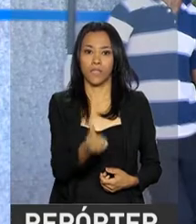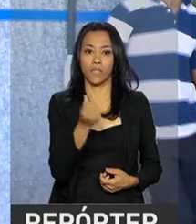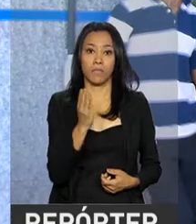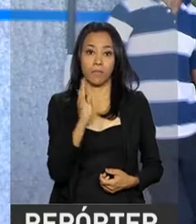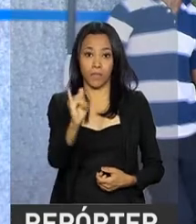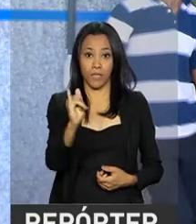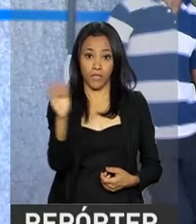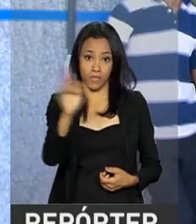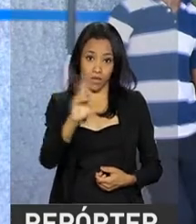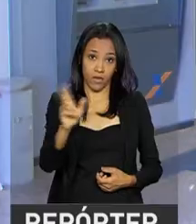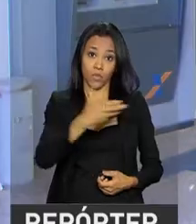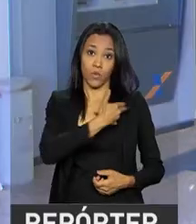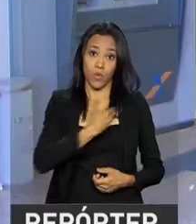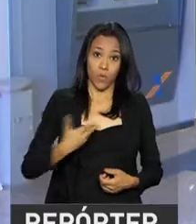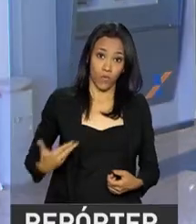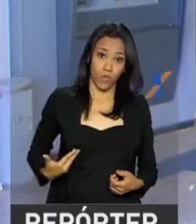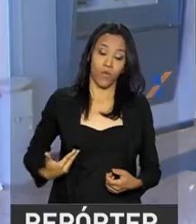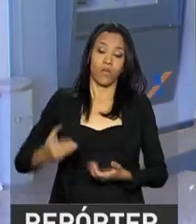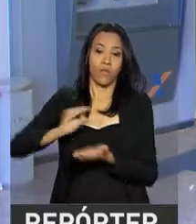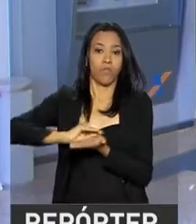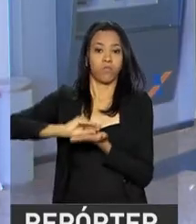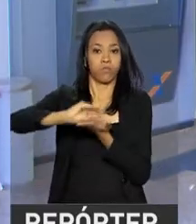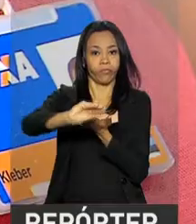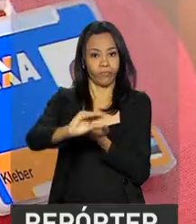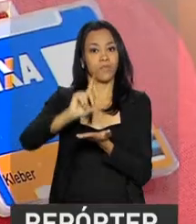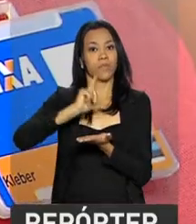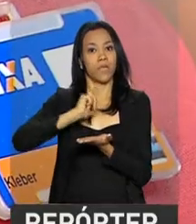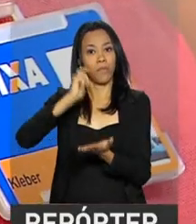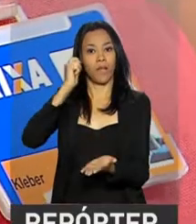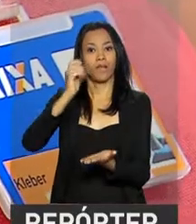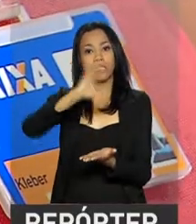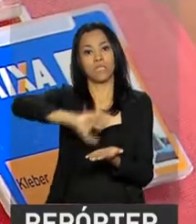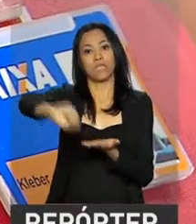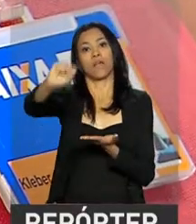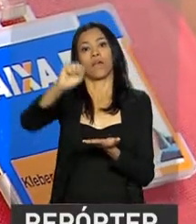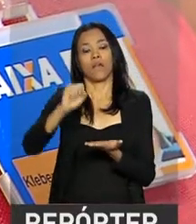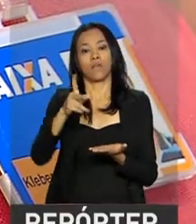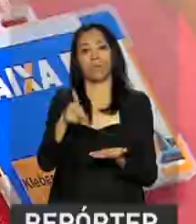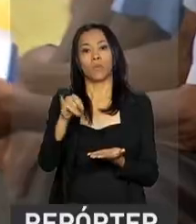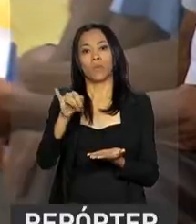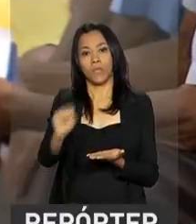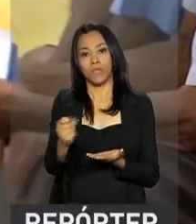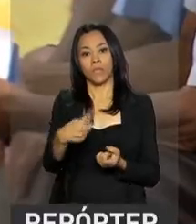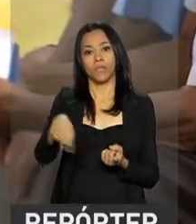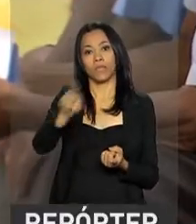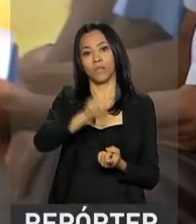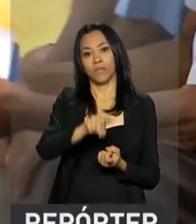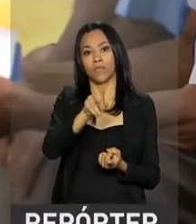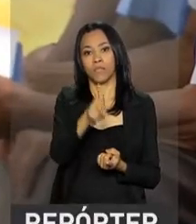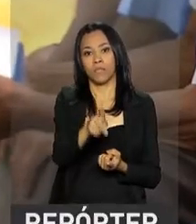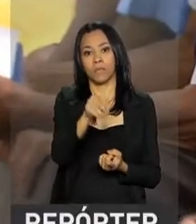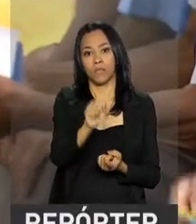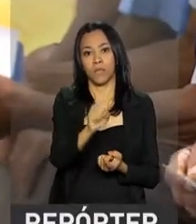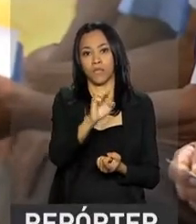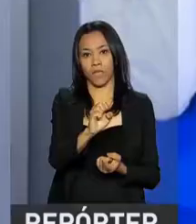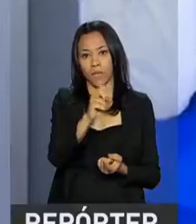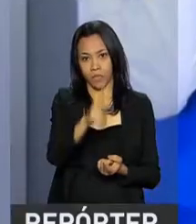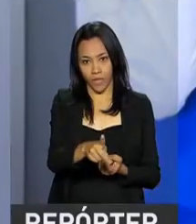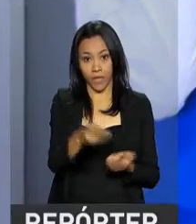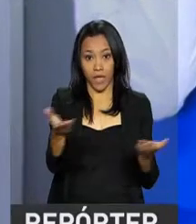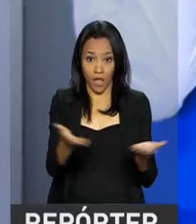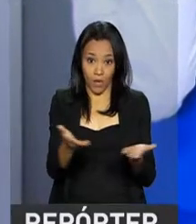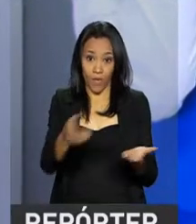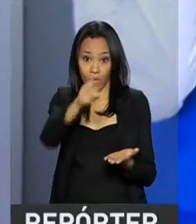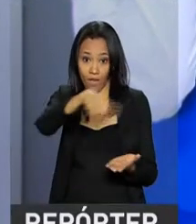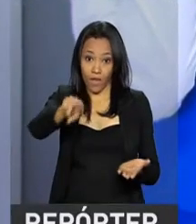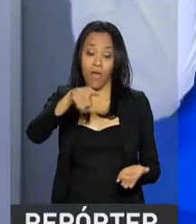que o governo federal disponibilizou para saque do pis pasep depois dos aposentados e de trabalhadores com mais de 70 anos agora é a